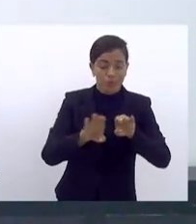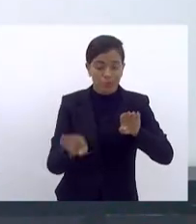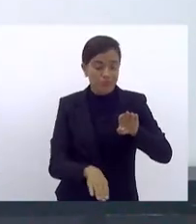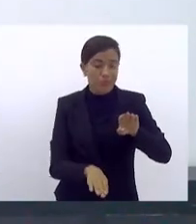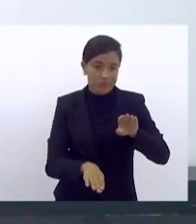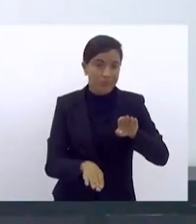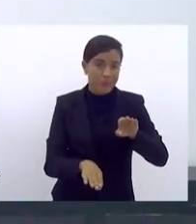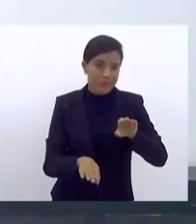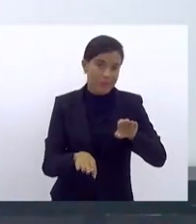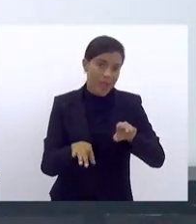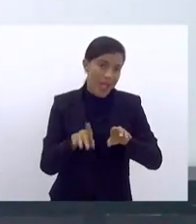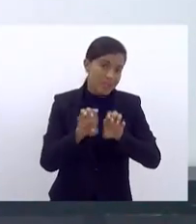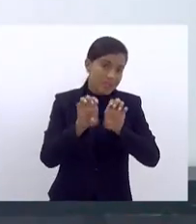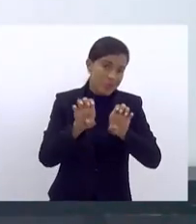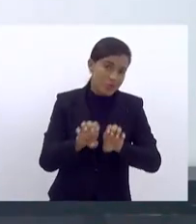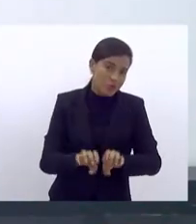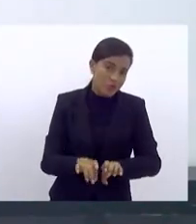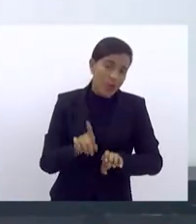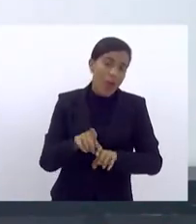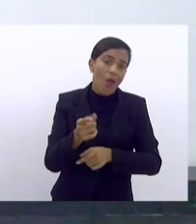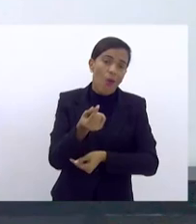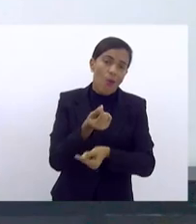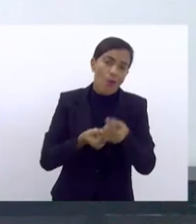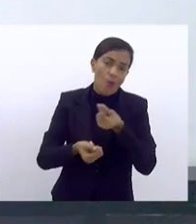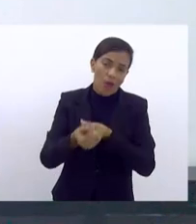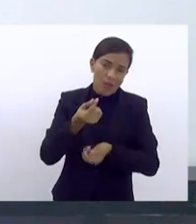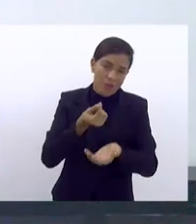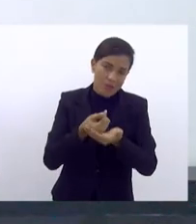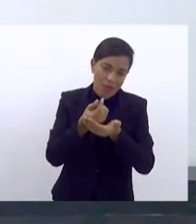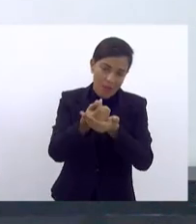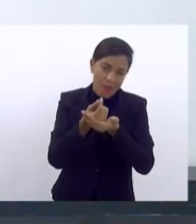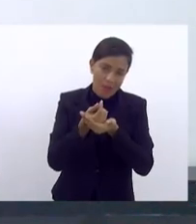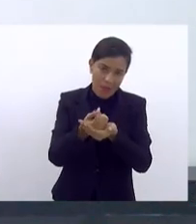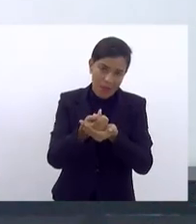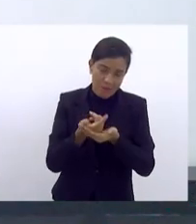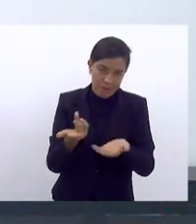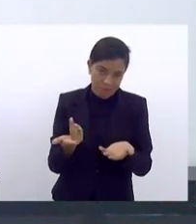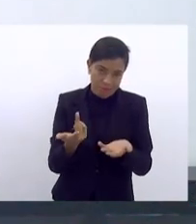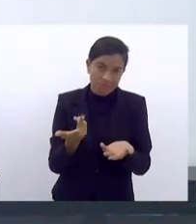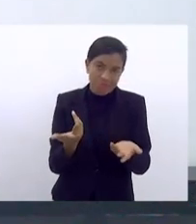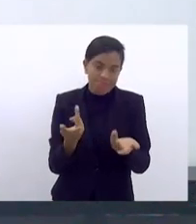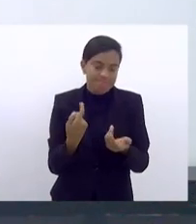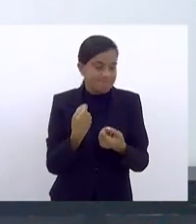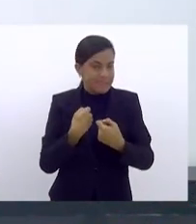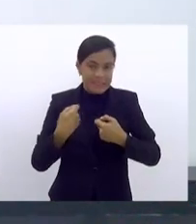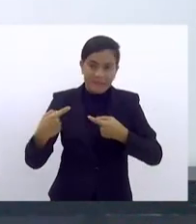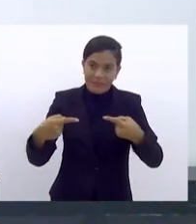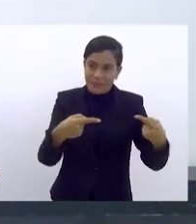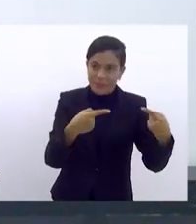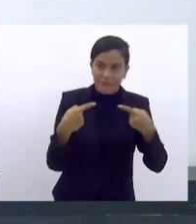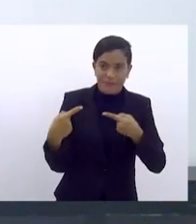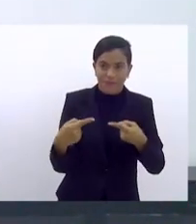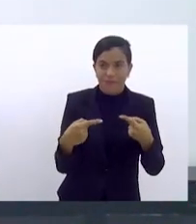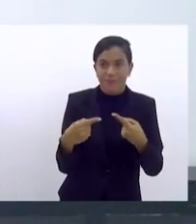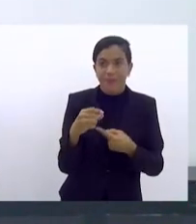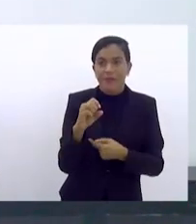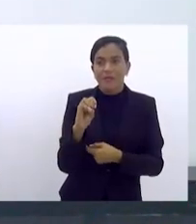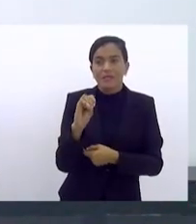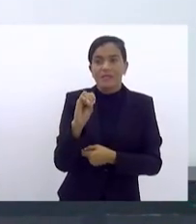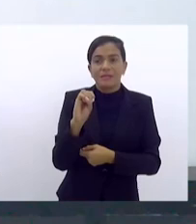essa estrutura é o capitalismo enfim não podemos nos furtar de fazer esse debate porque se tratarmos